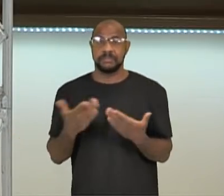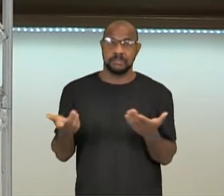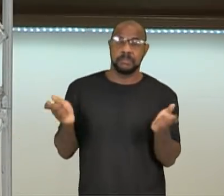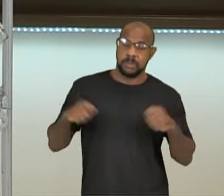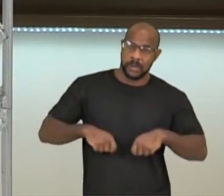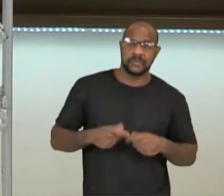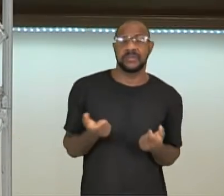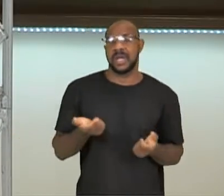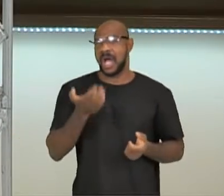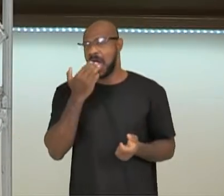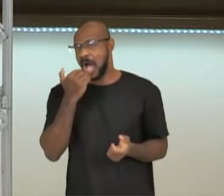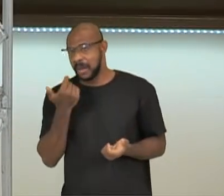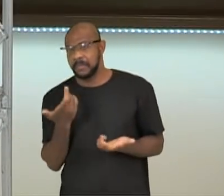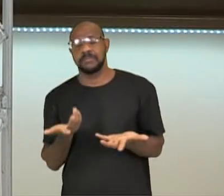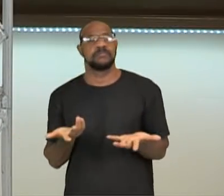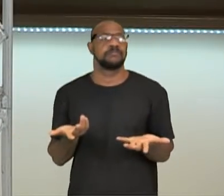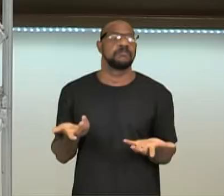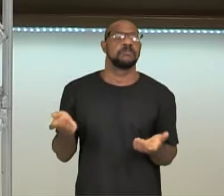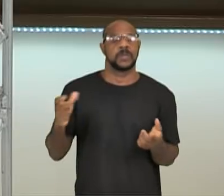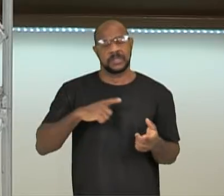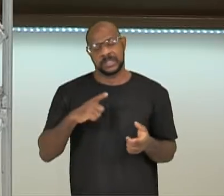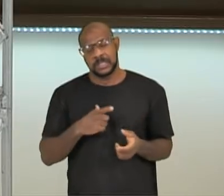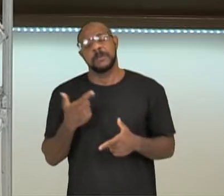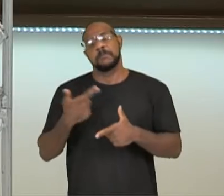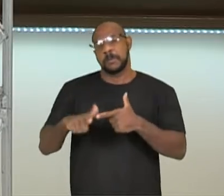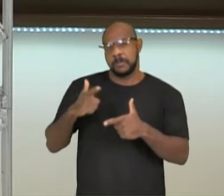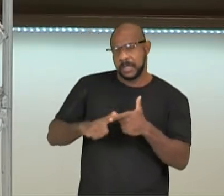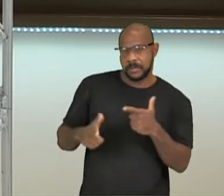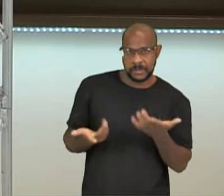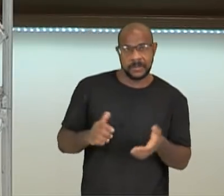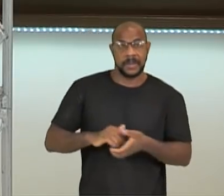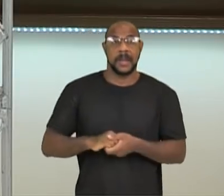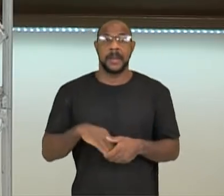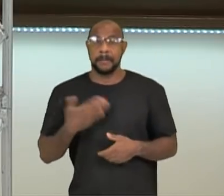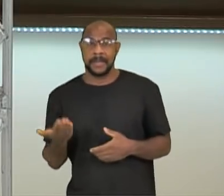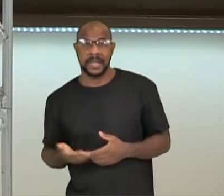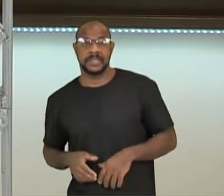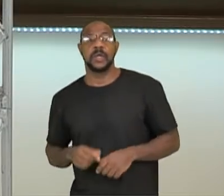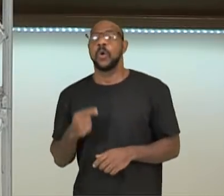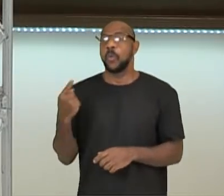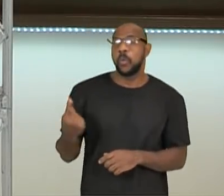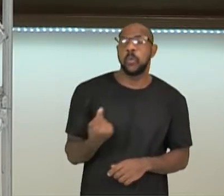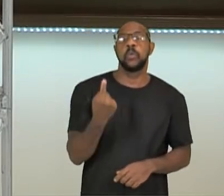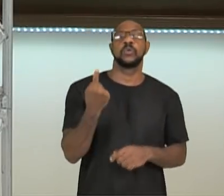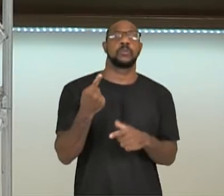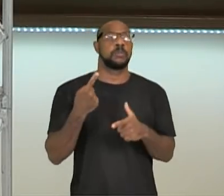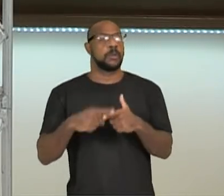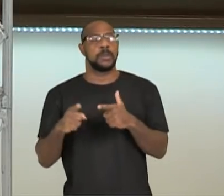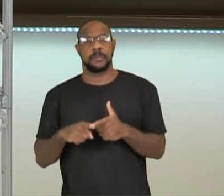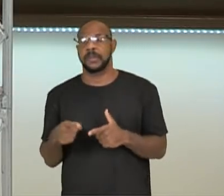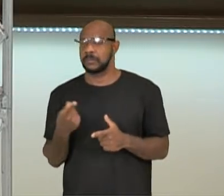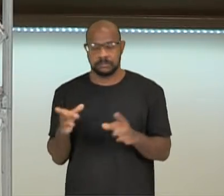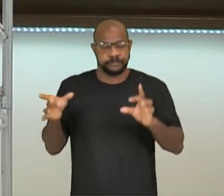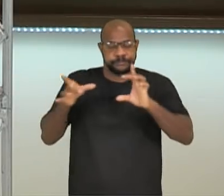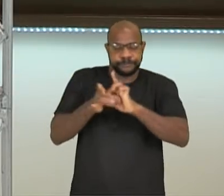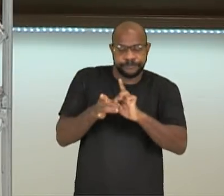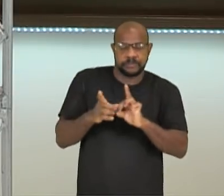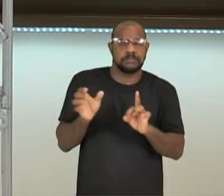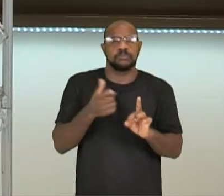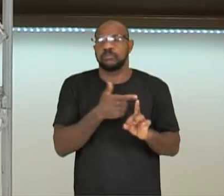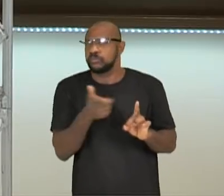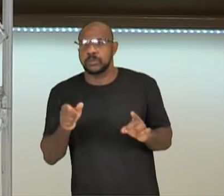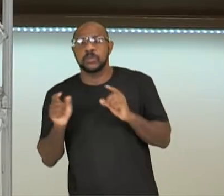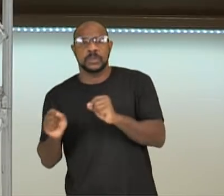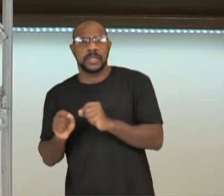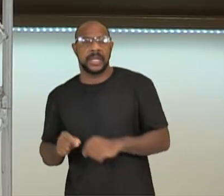acabar, a alimentação pode acabar desencadeando vários problemas. Mas daqui, o único problema que não tem ligação com a alimentação é